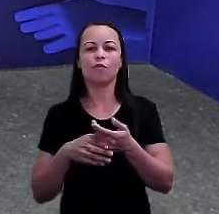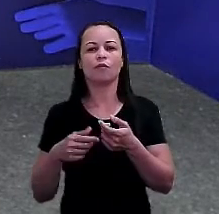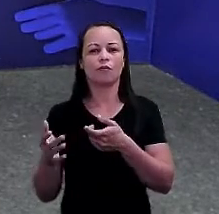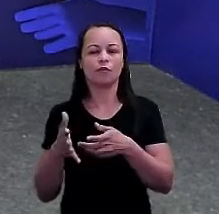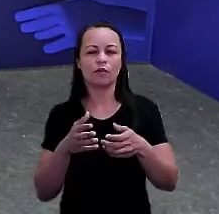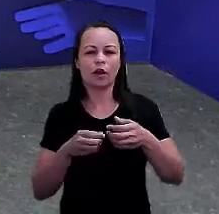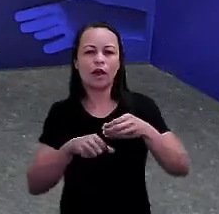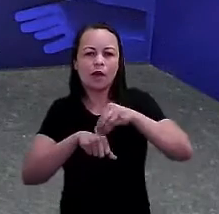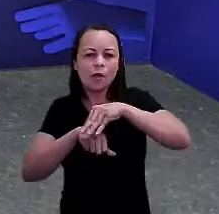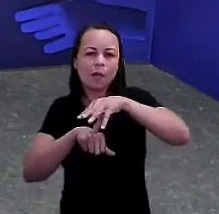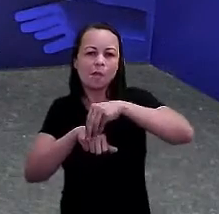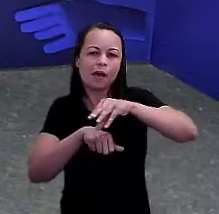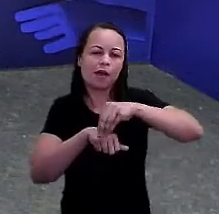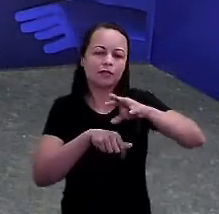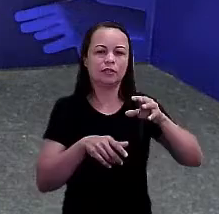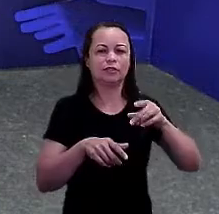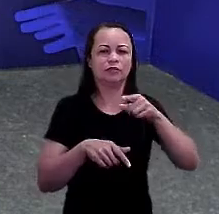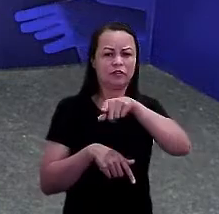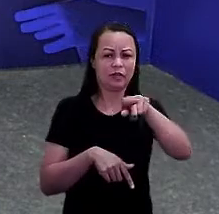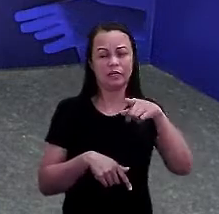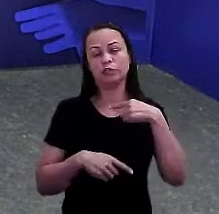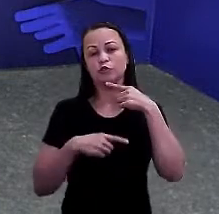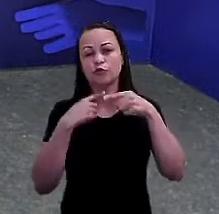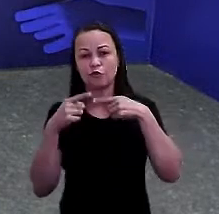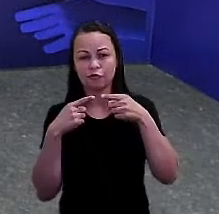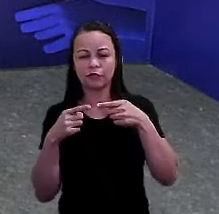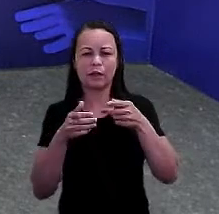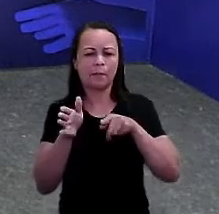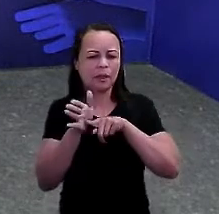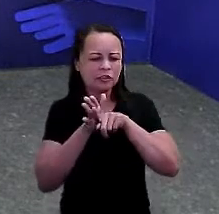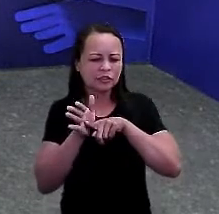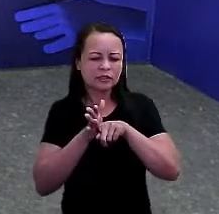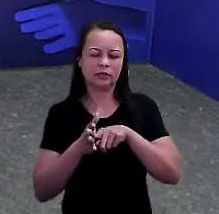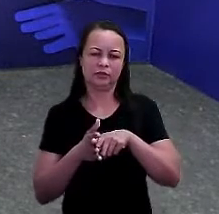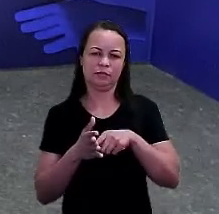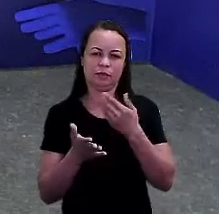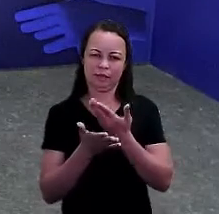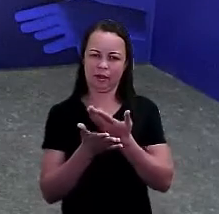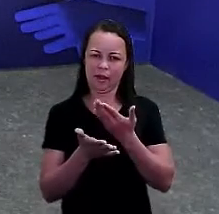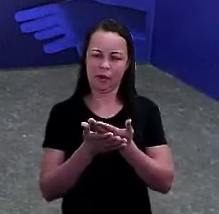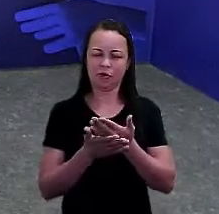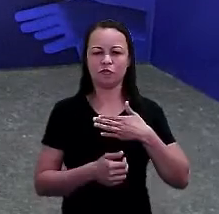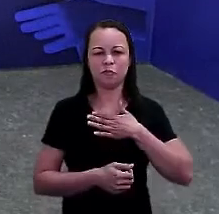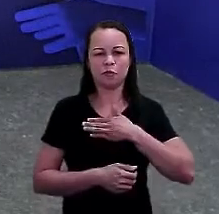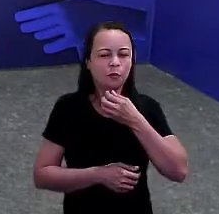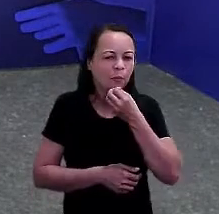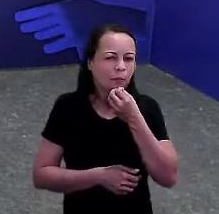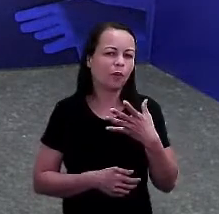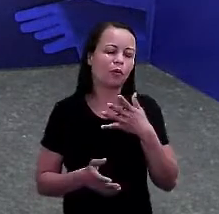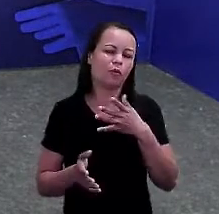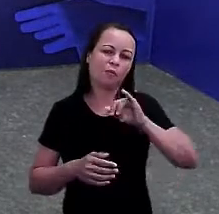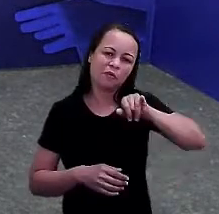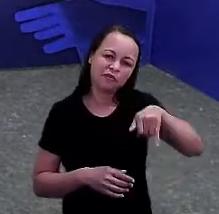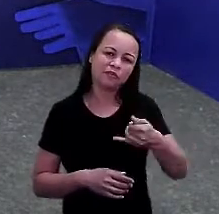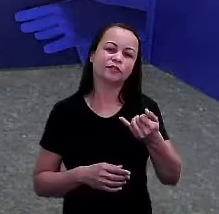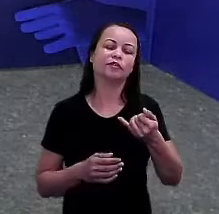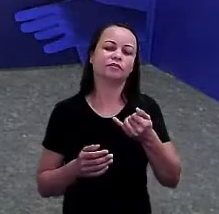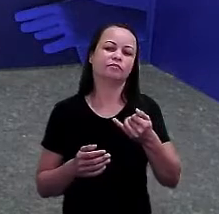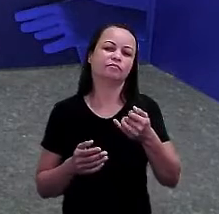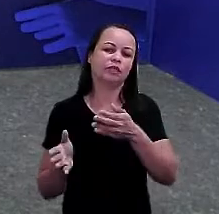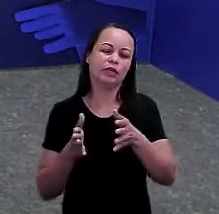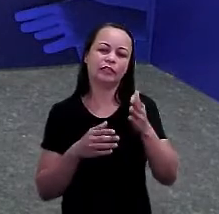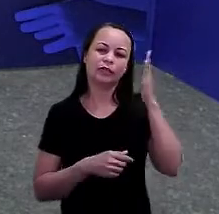vocês tiverem dúvida, pesquisem. Mas a aula de hoje foi extremamente gostosa de fazer. Foi extremamente aproveitosa. A gente